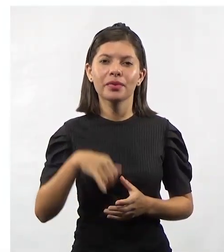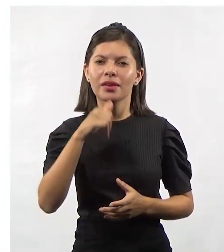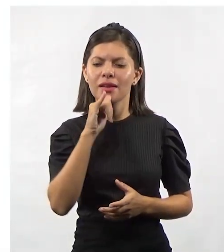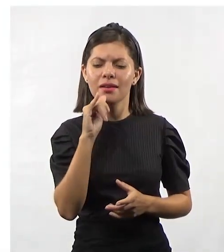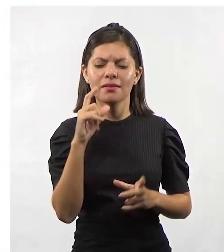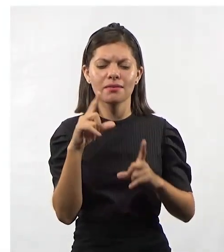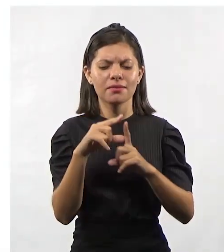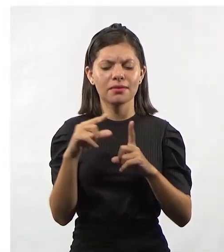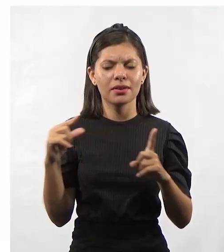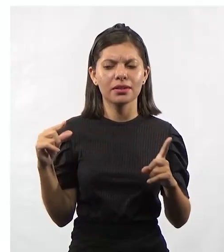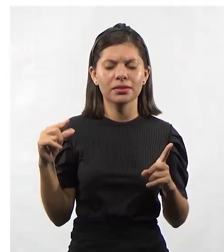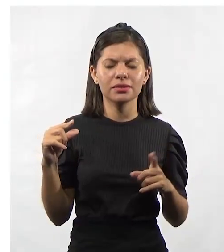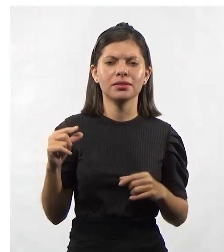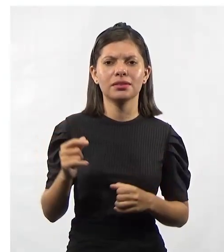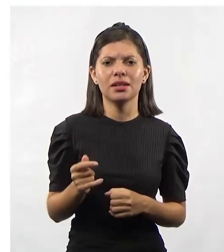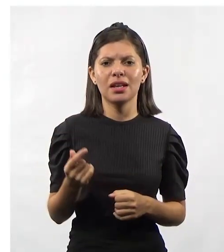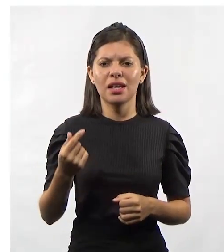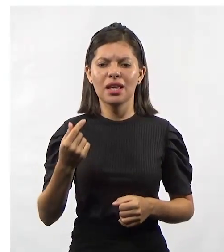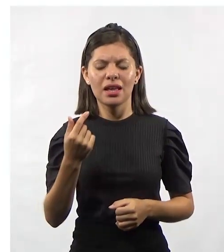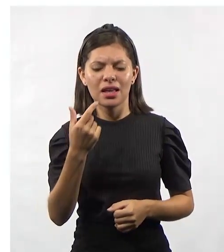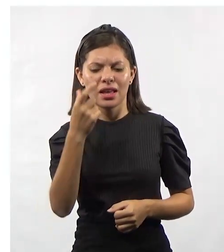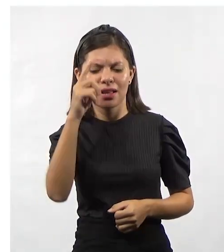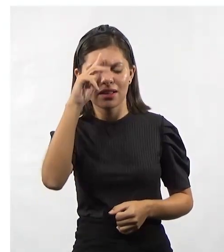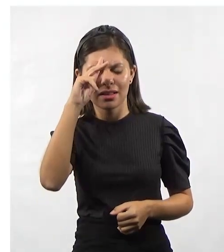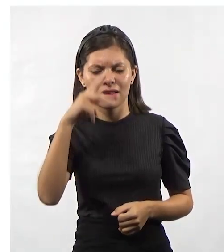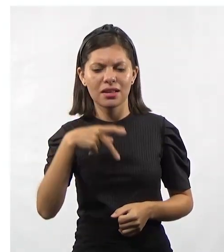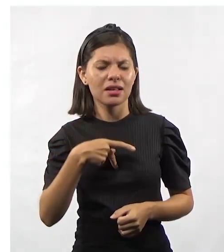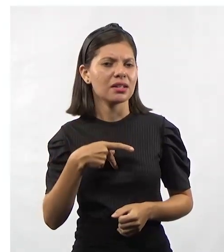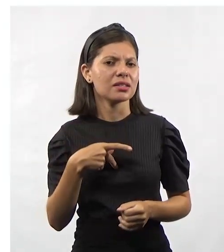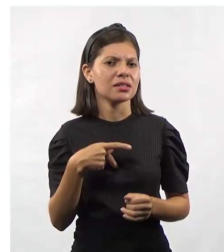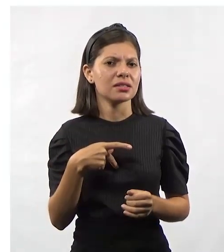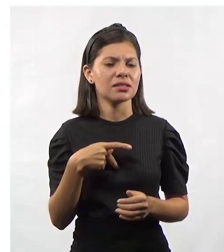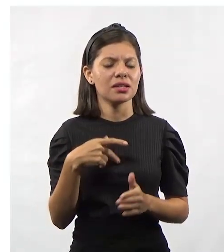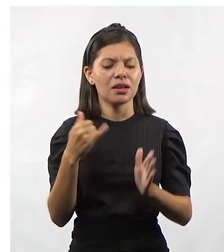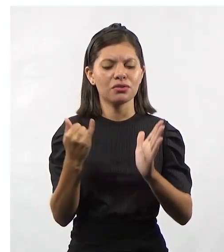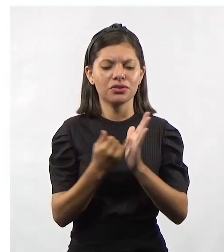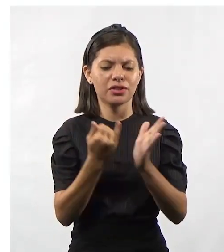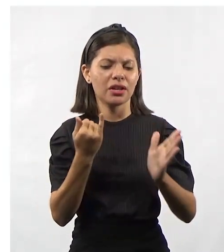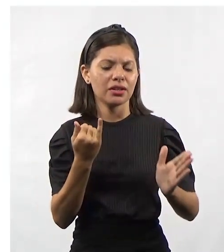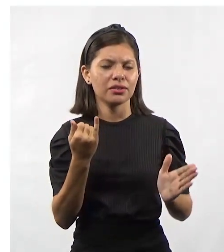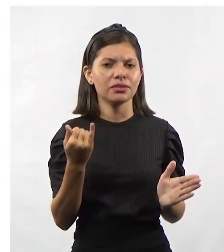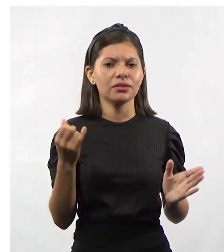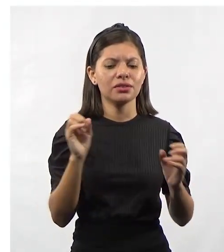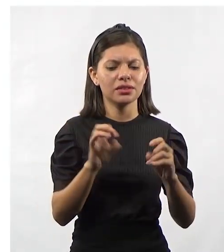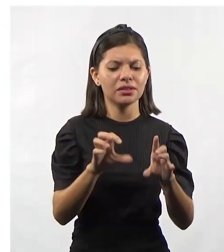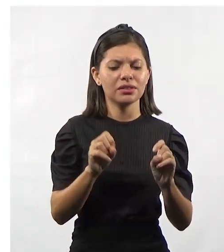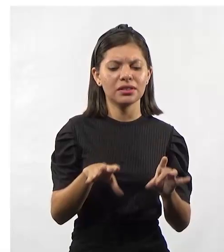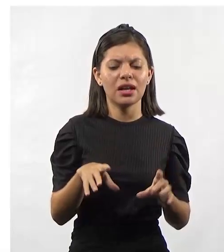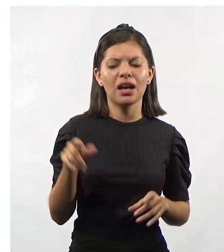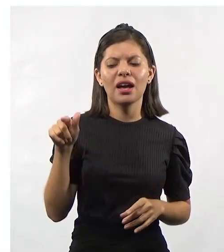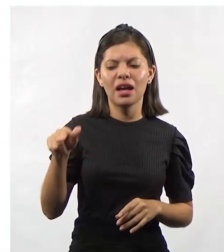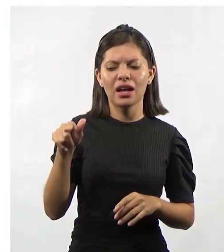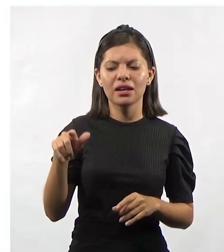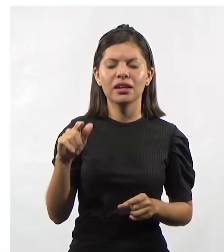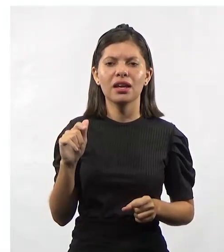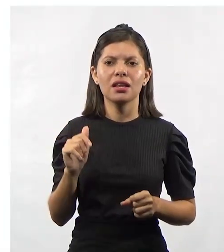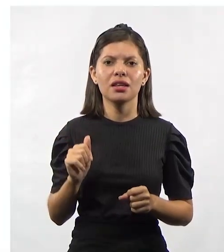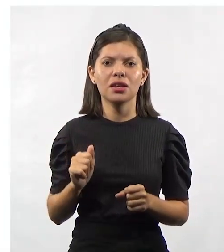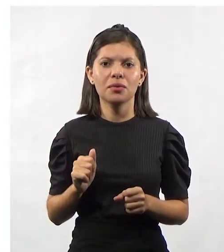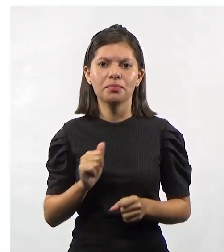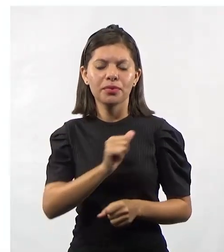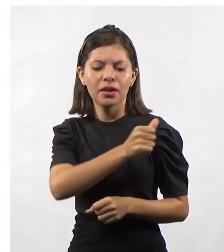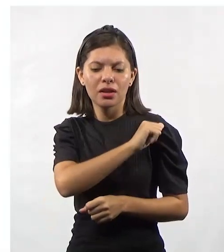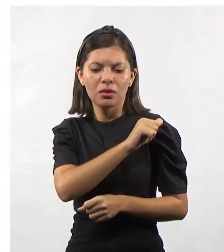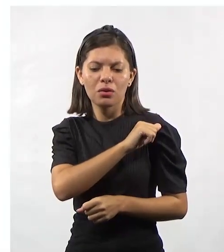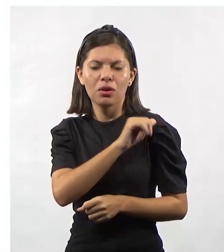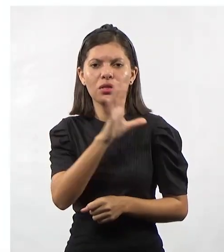aquelas frases que a gente ouve, né? Mas essa é a maneira que a gente tem de ensinar. Esse menino não aprende